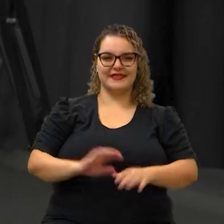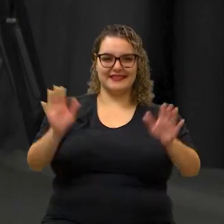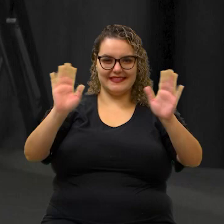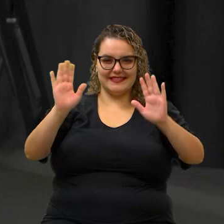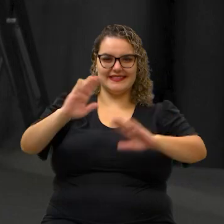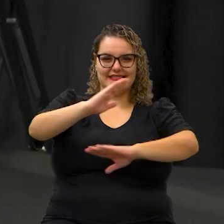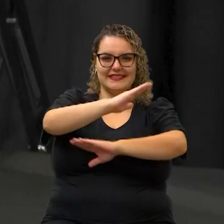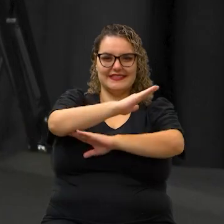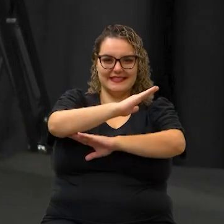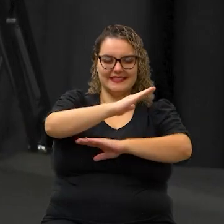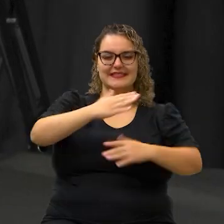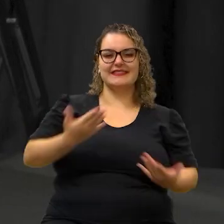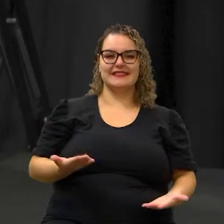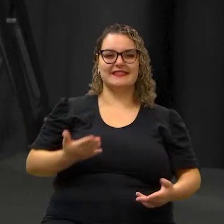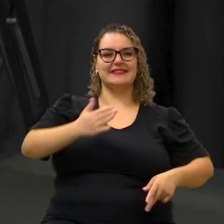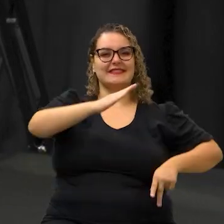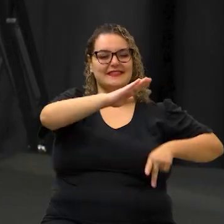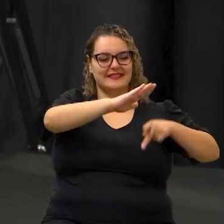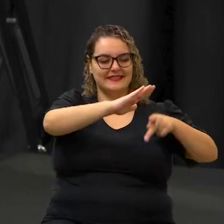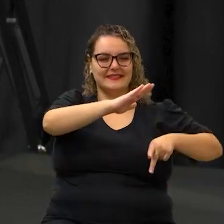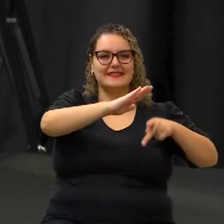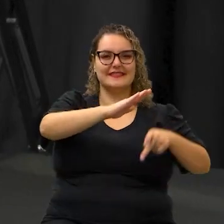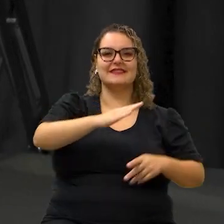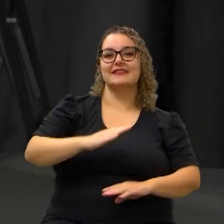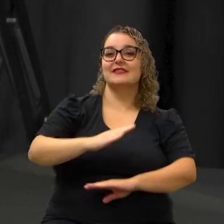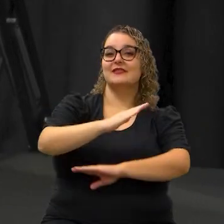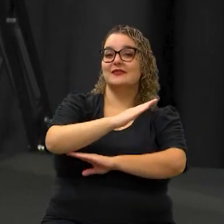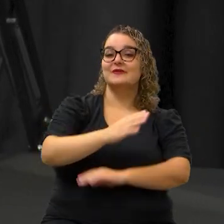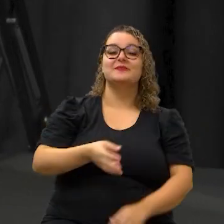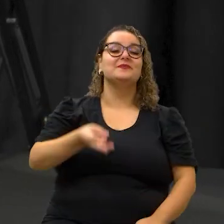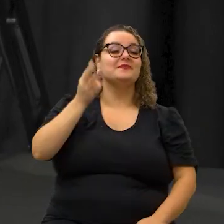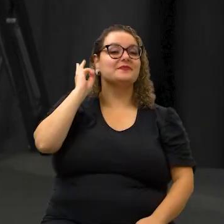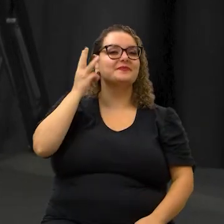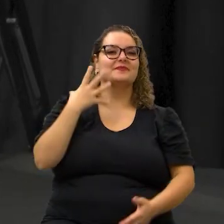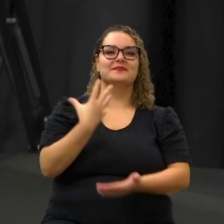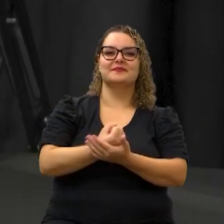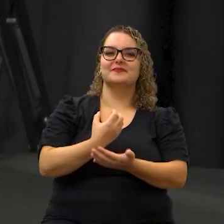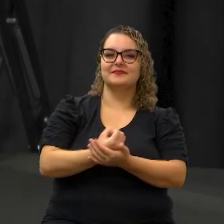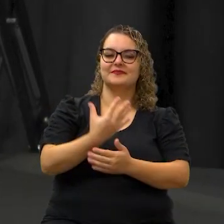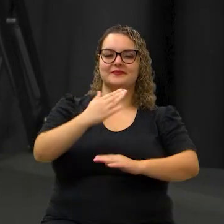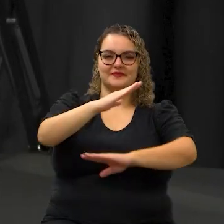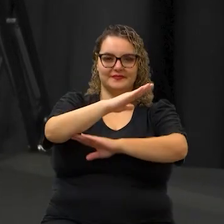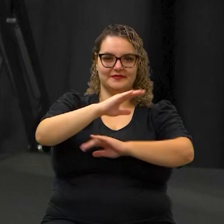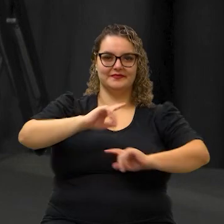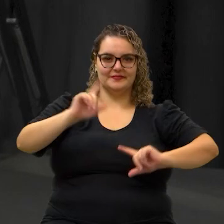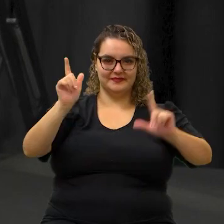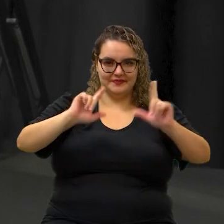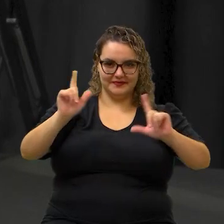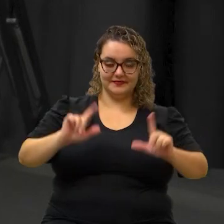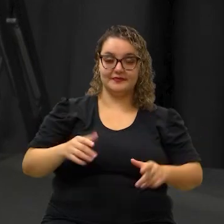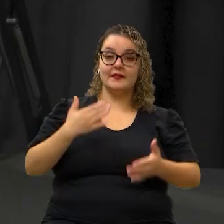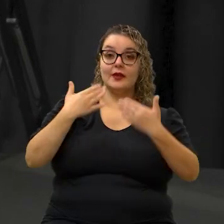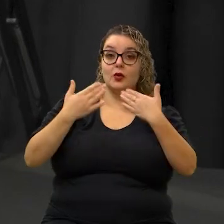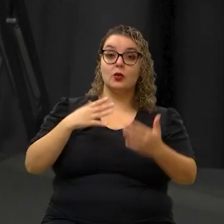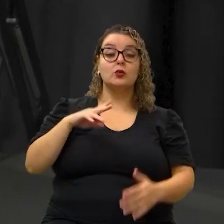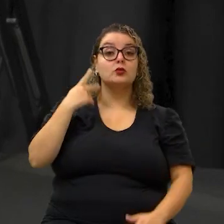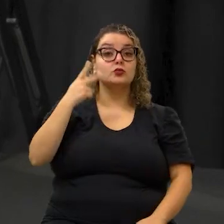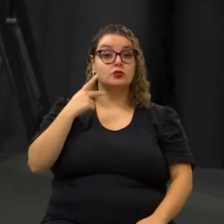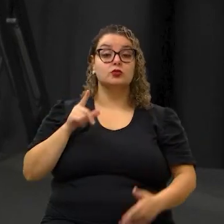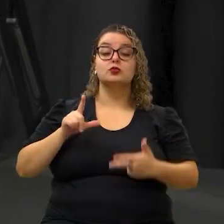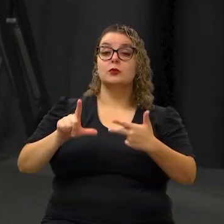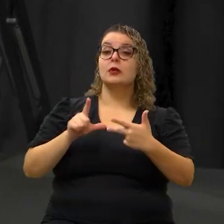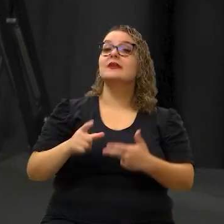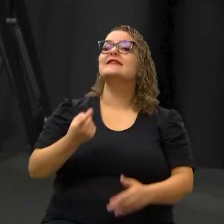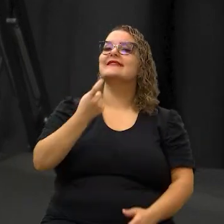Olá, mais um Na Casa do Povo no Ar, o podcast da TV Câmara Campinas, que traz aqui um bate-papo com os parlamentares